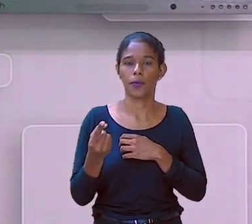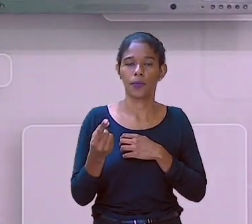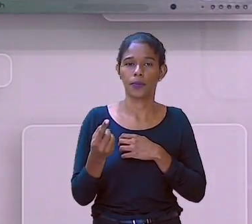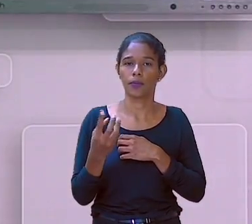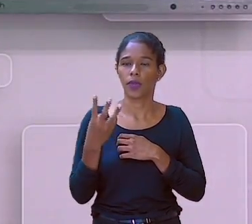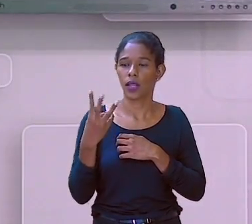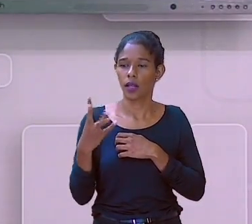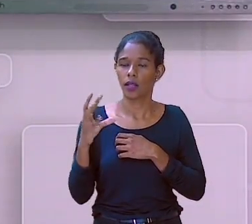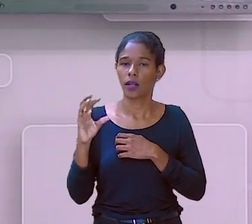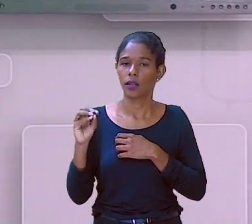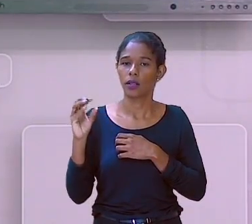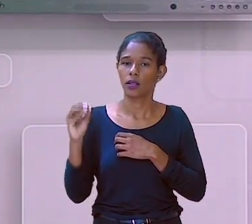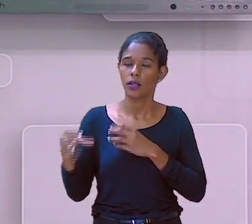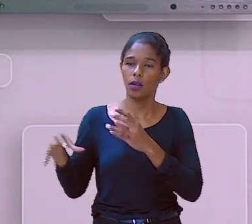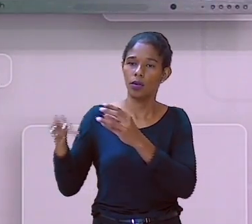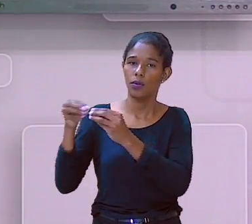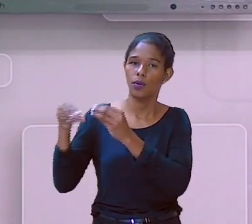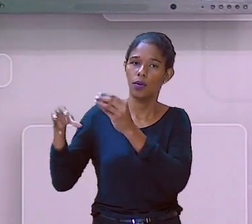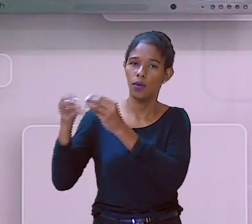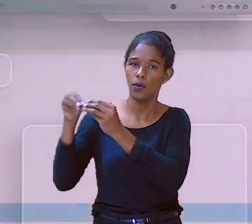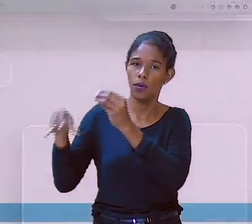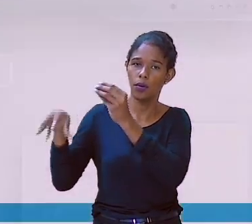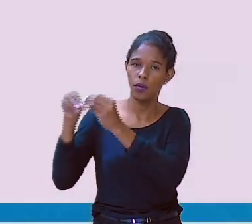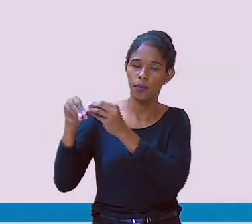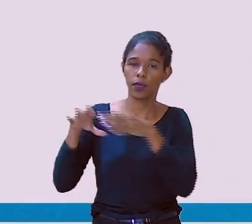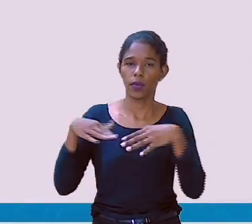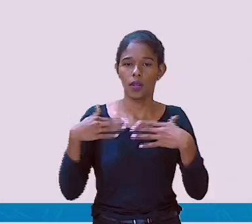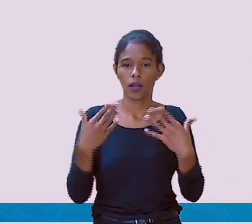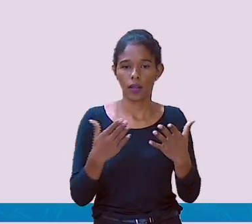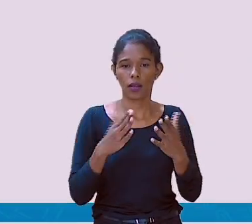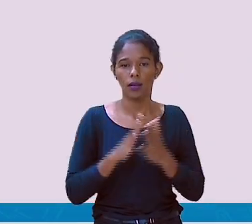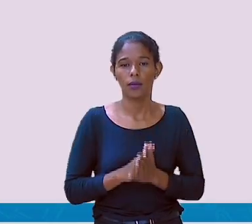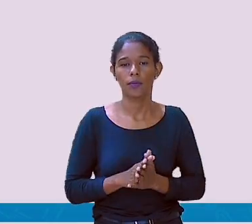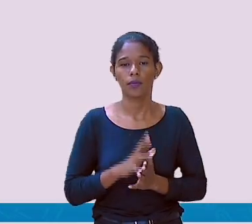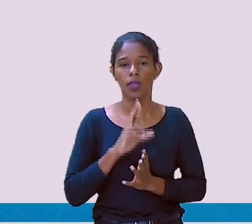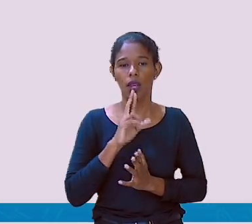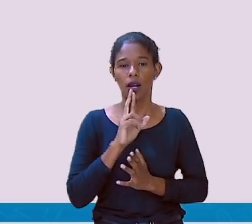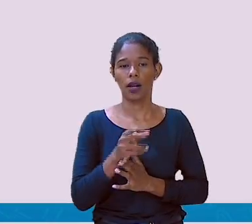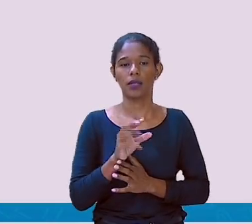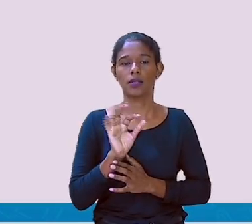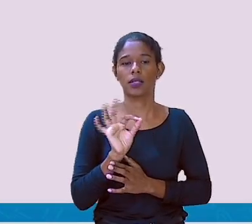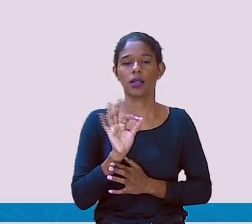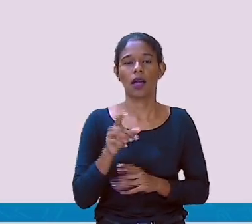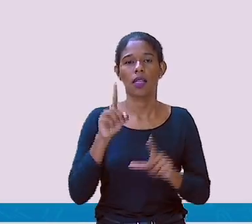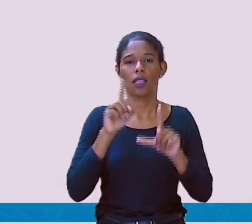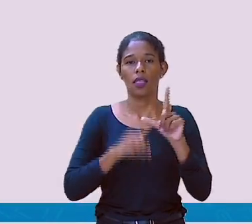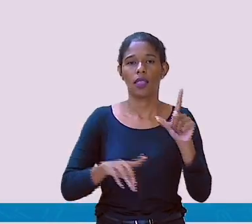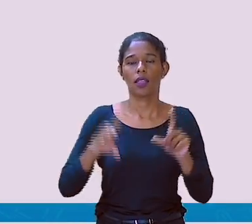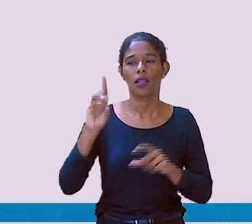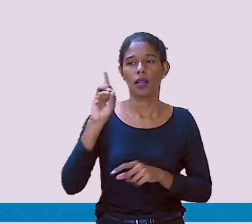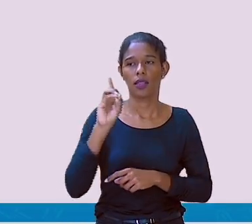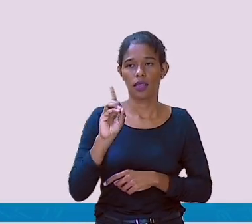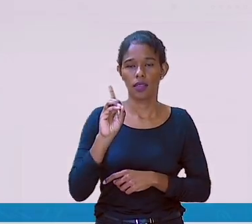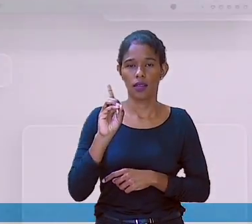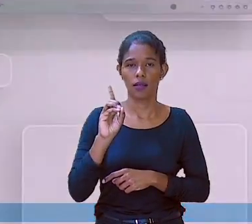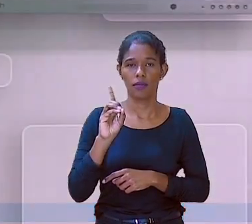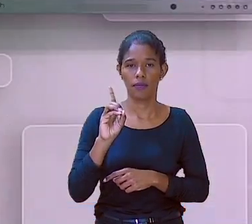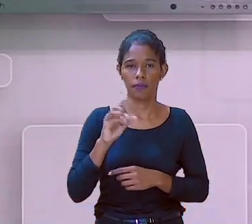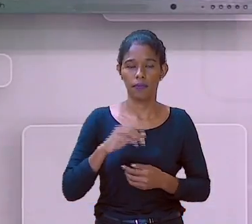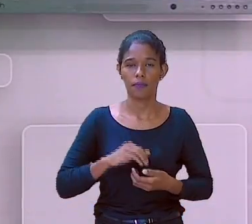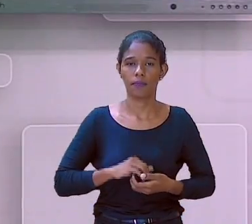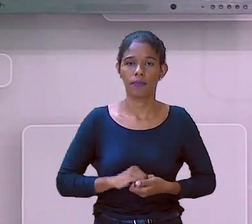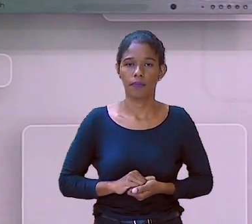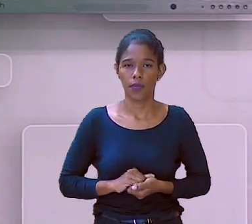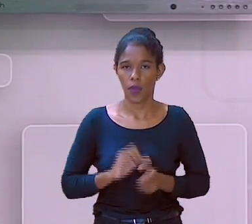a alternativa correta seria essa, 30 centímetros ou 300